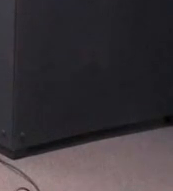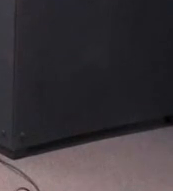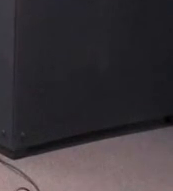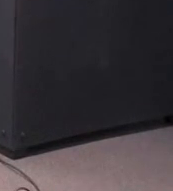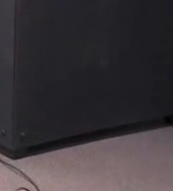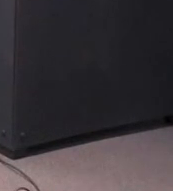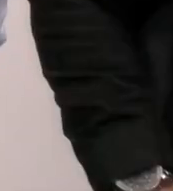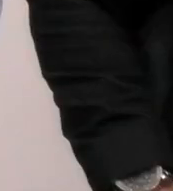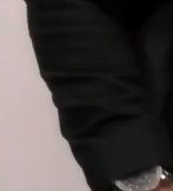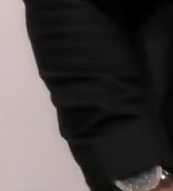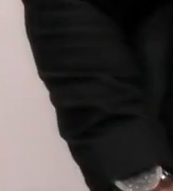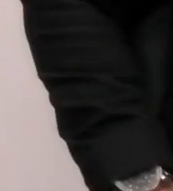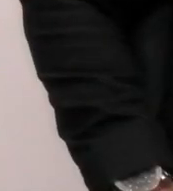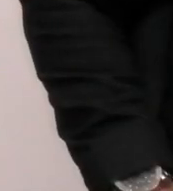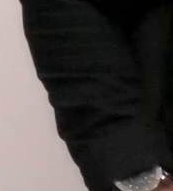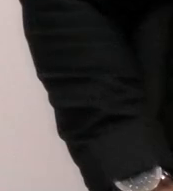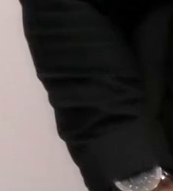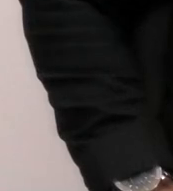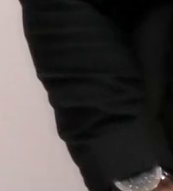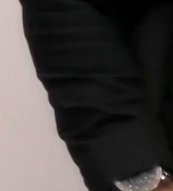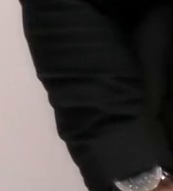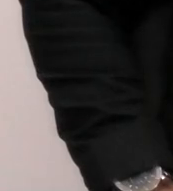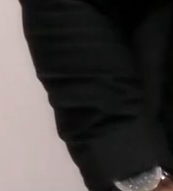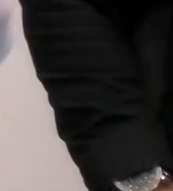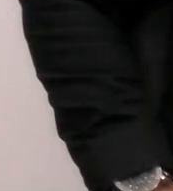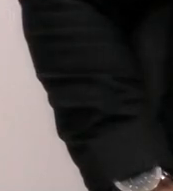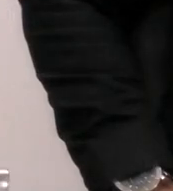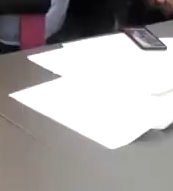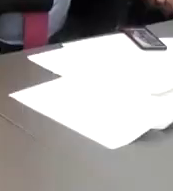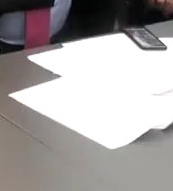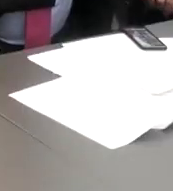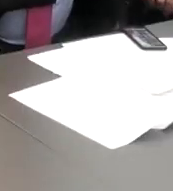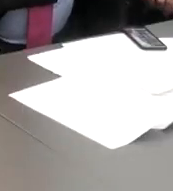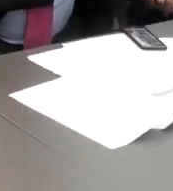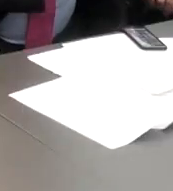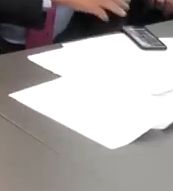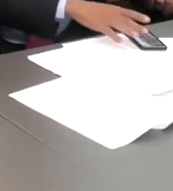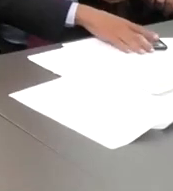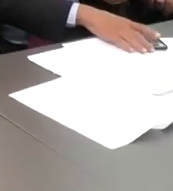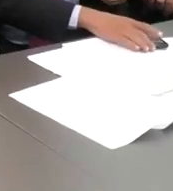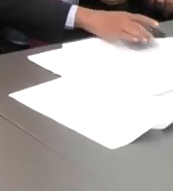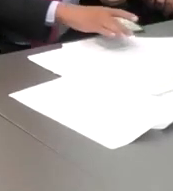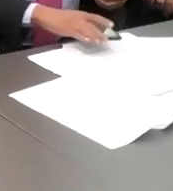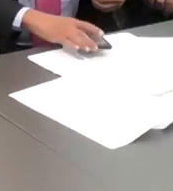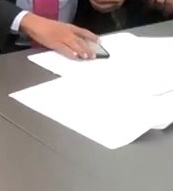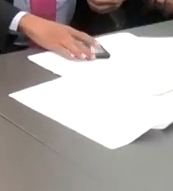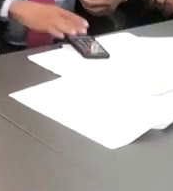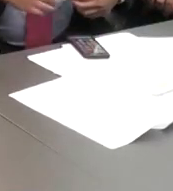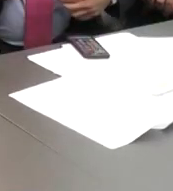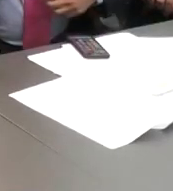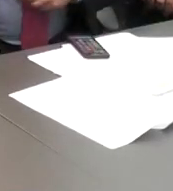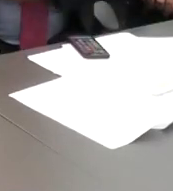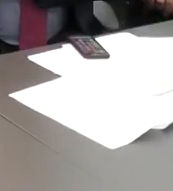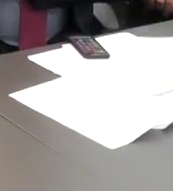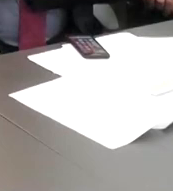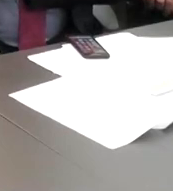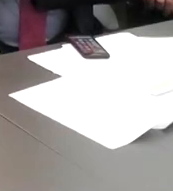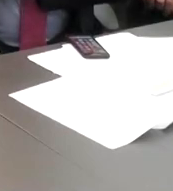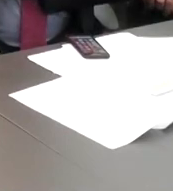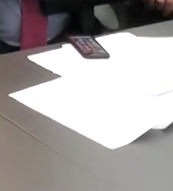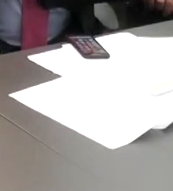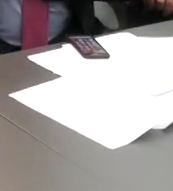o papel das torcidas e dos clubes no sentido de assumir mais compromissos com